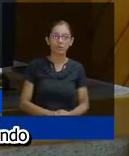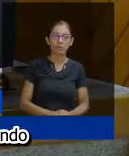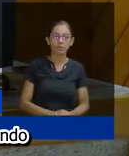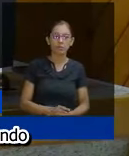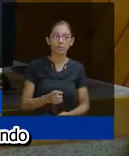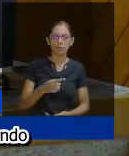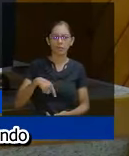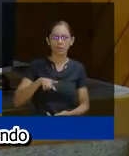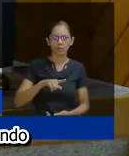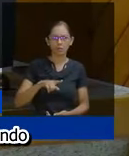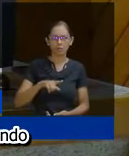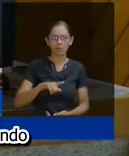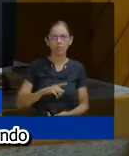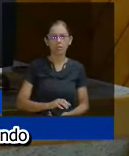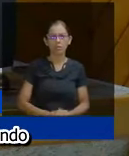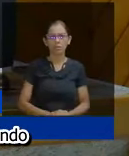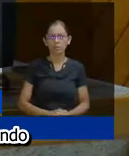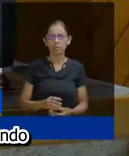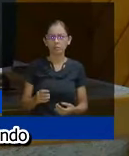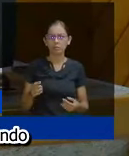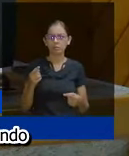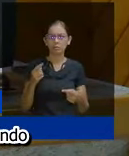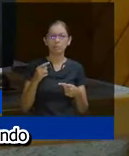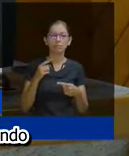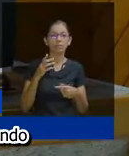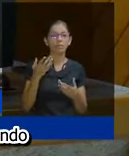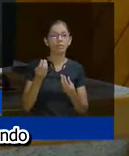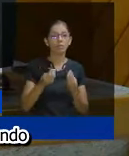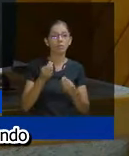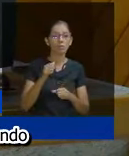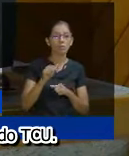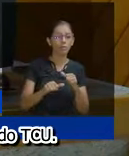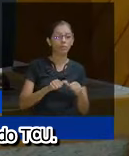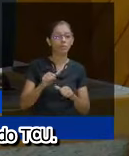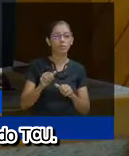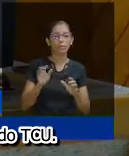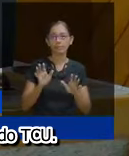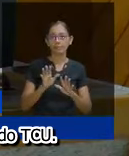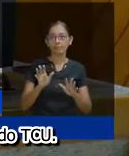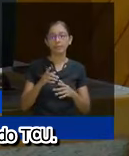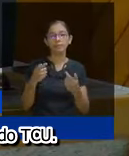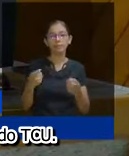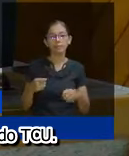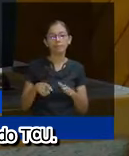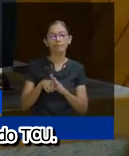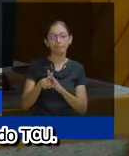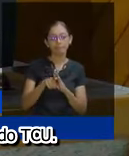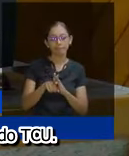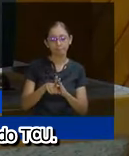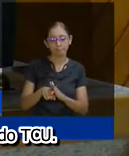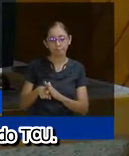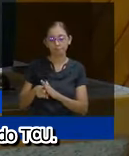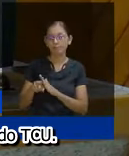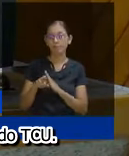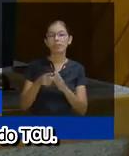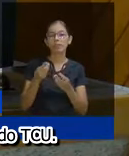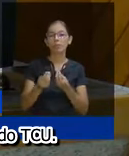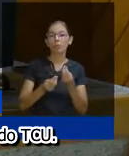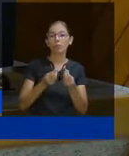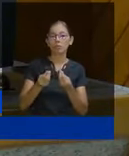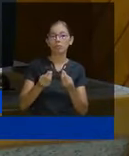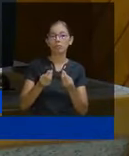podemos configurar este dolo, porque nós estamos analisando a configuração, os efeitos de uma decisão colegiada